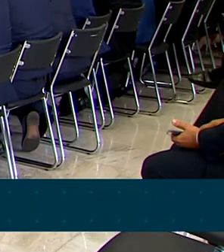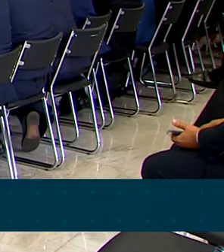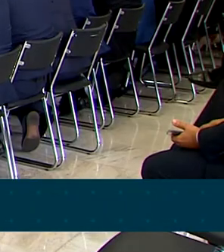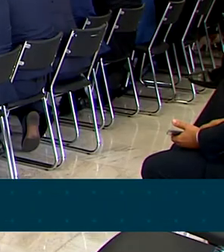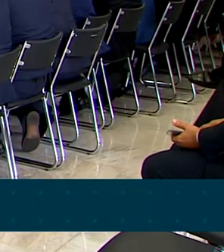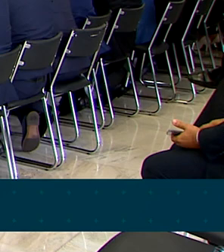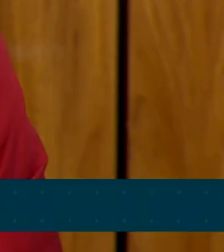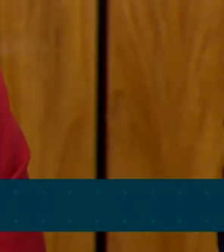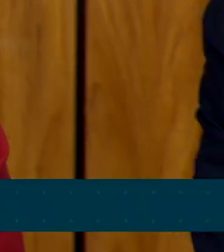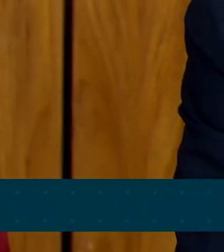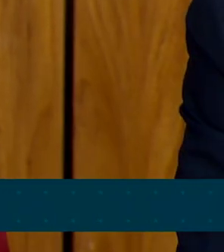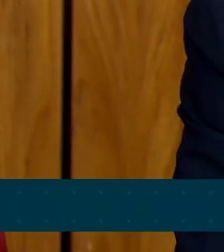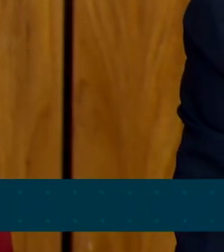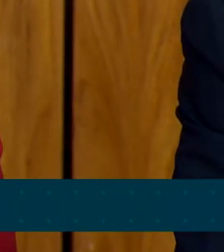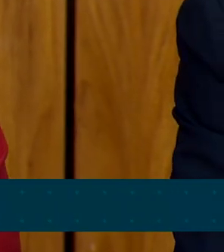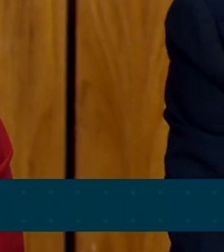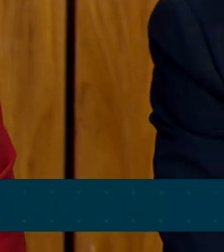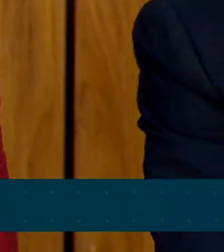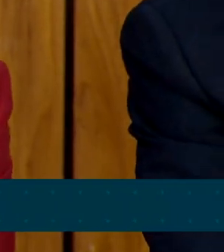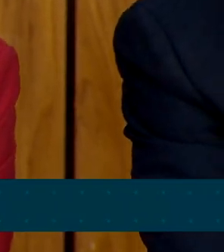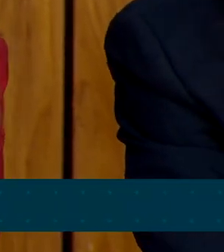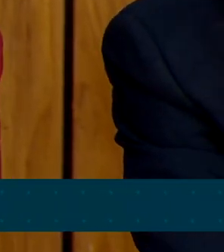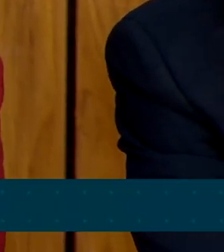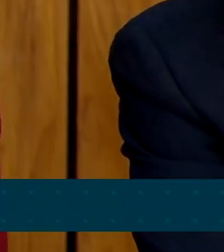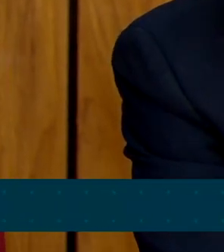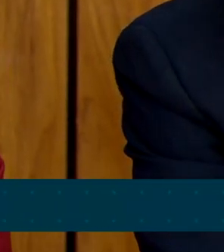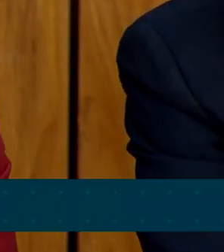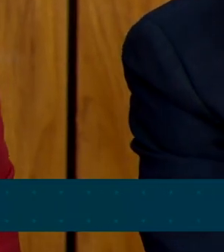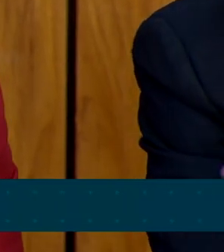Boa tarde a todas e todos.